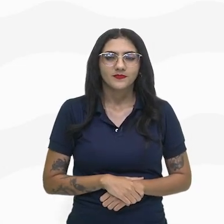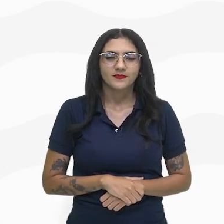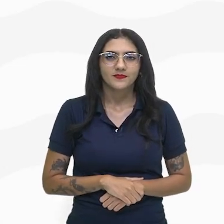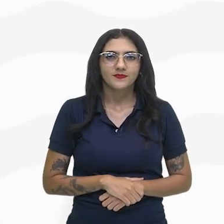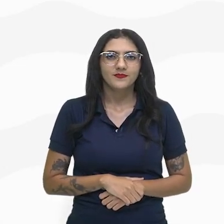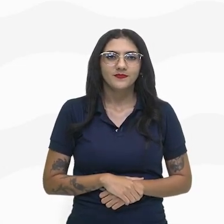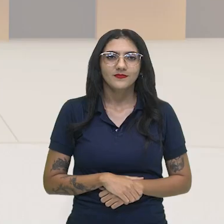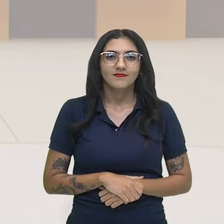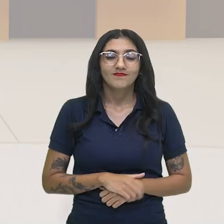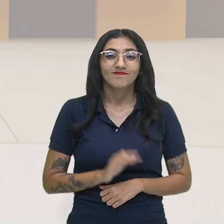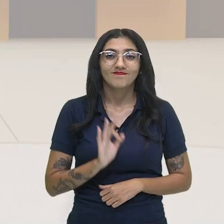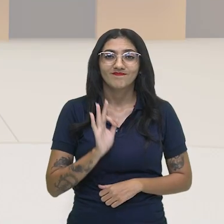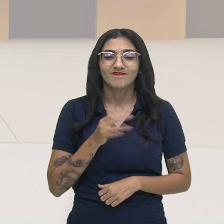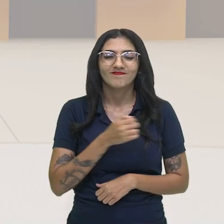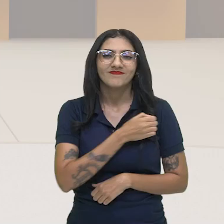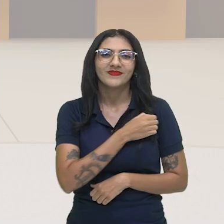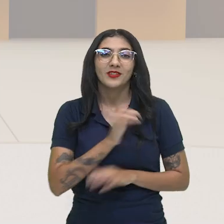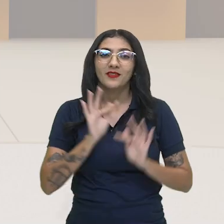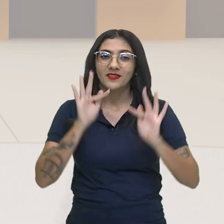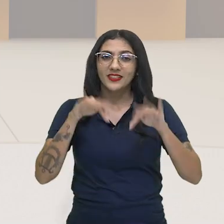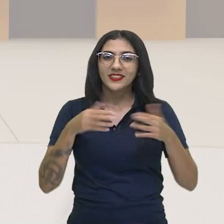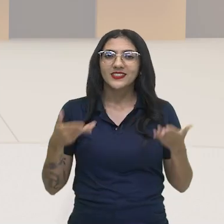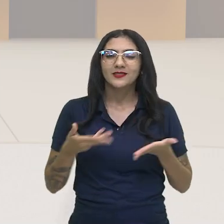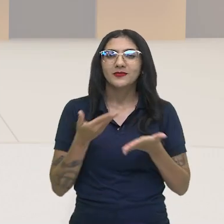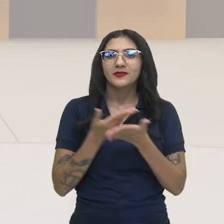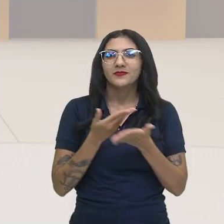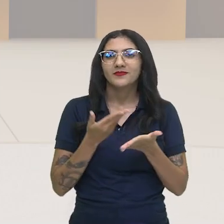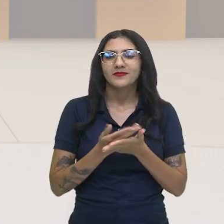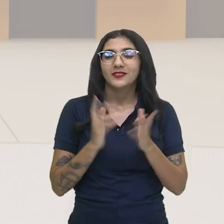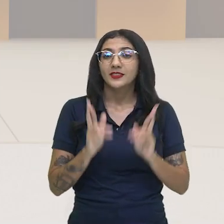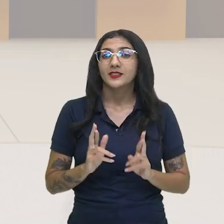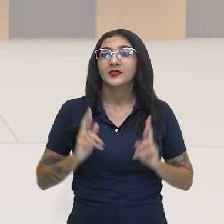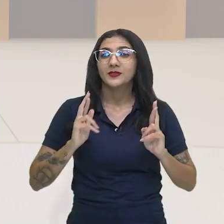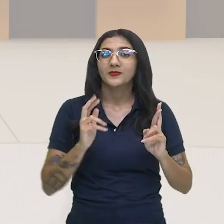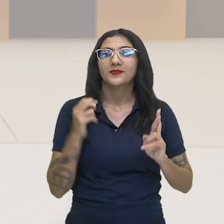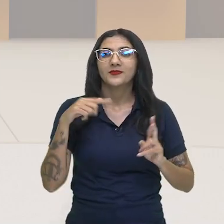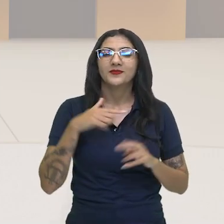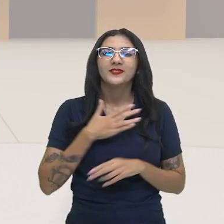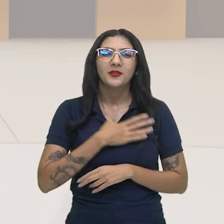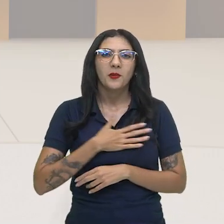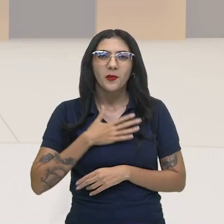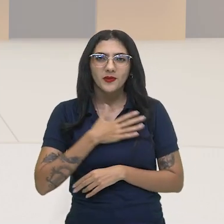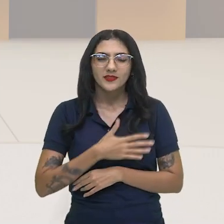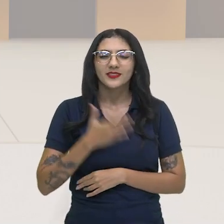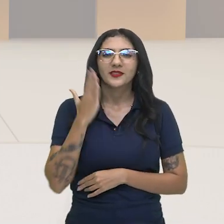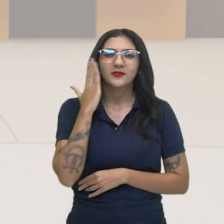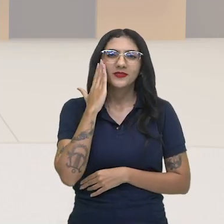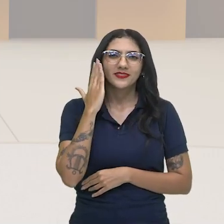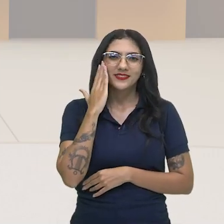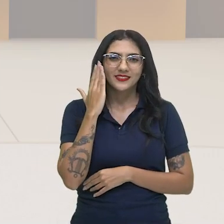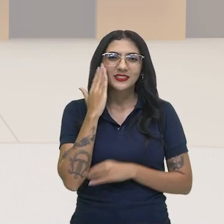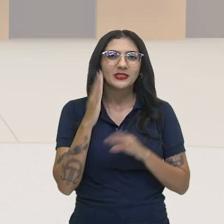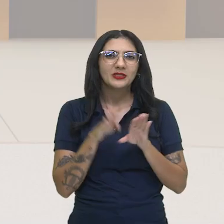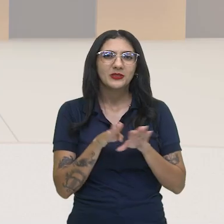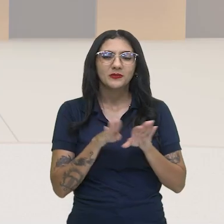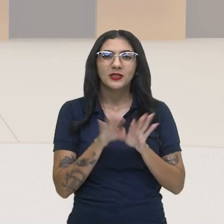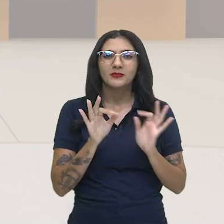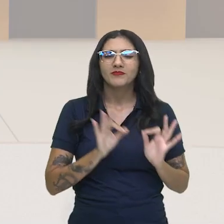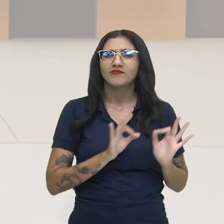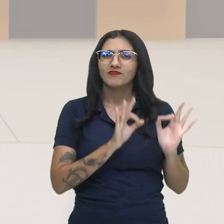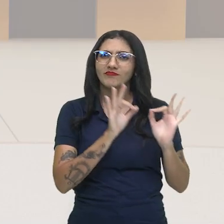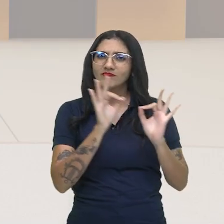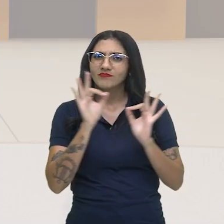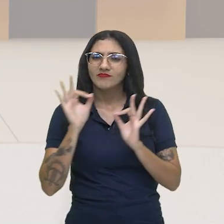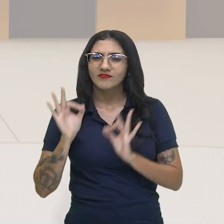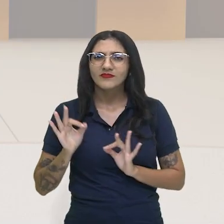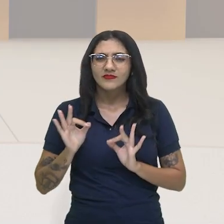pessoal. Nós chegamos aqui ao final da nossa aula. Nós esperamos que vocês tenham gostado, entendido, né, visto aí